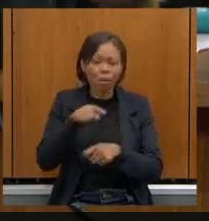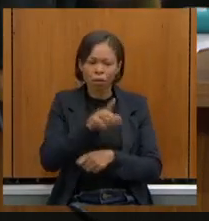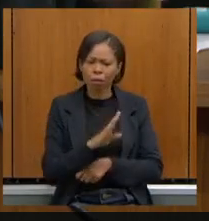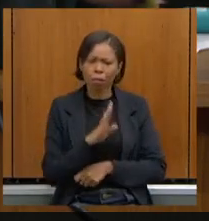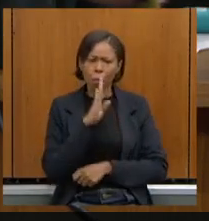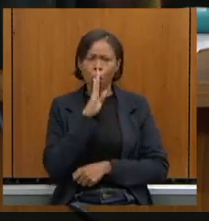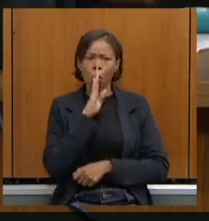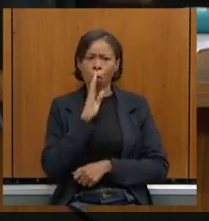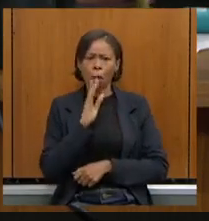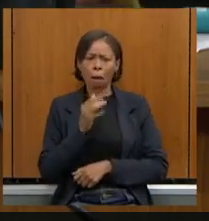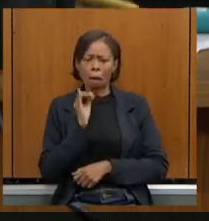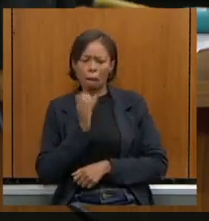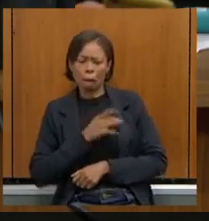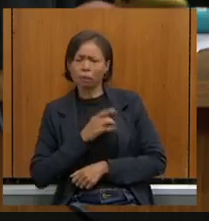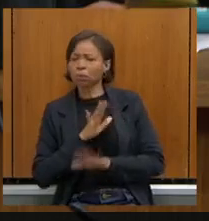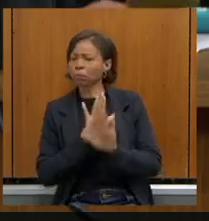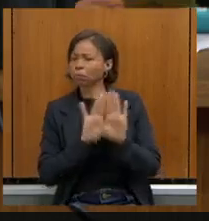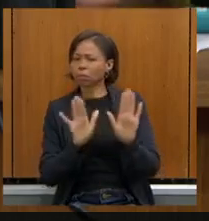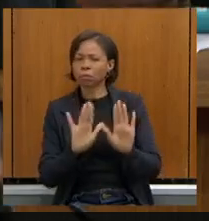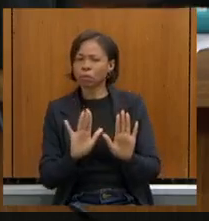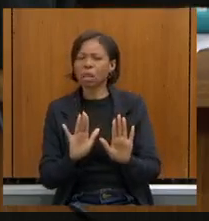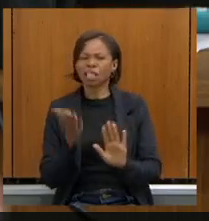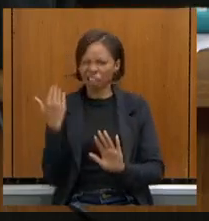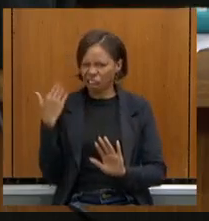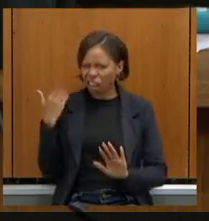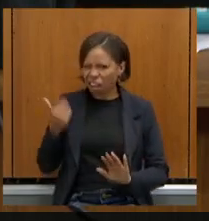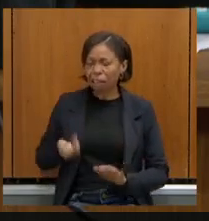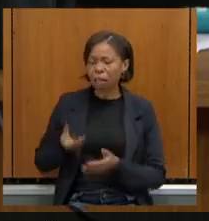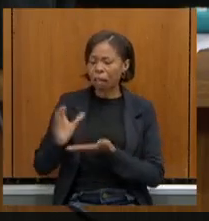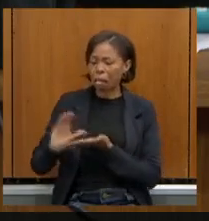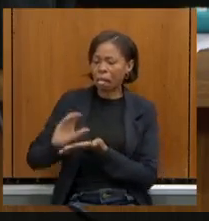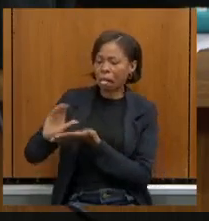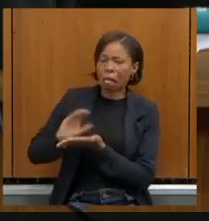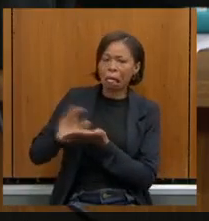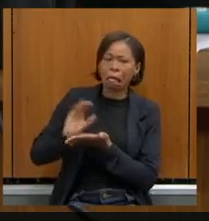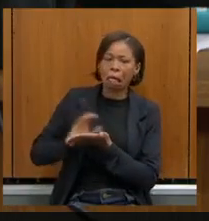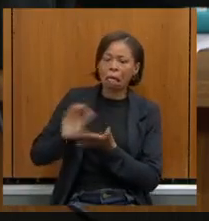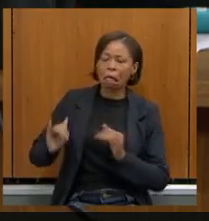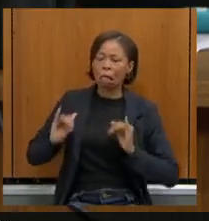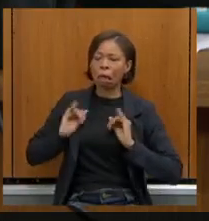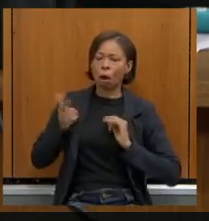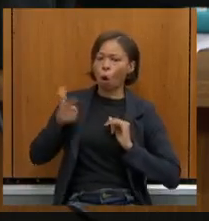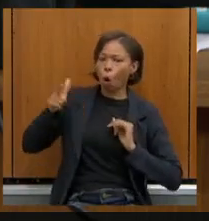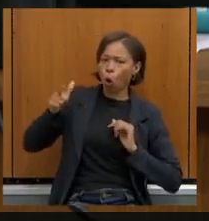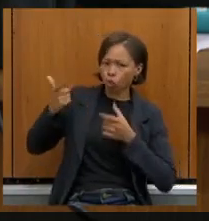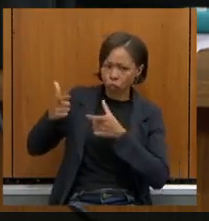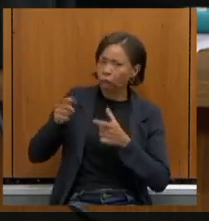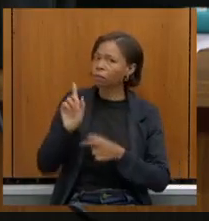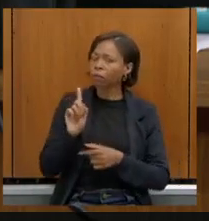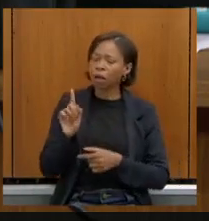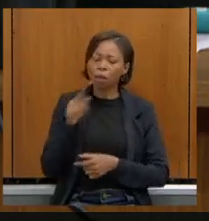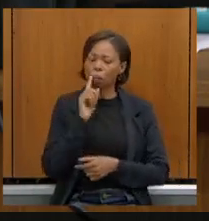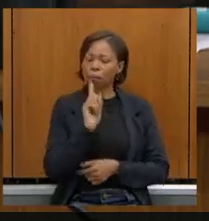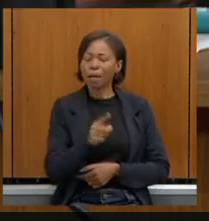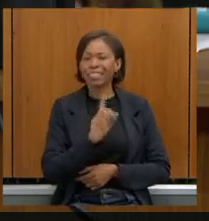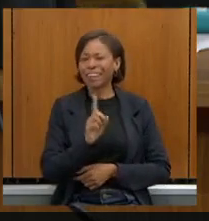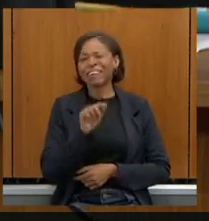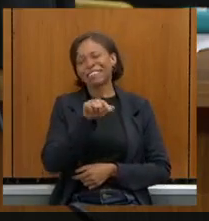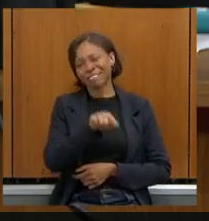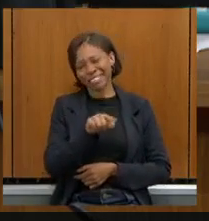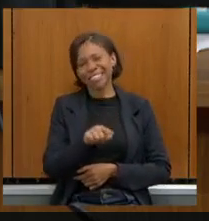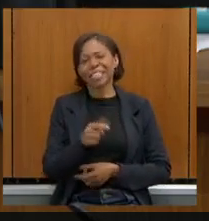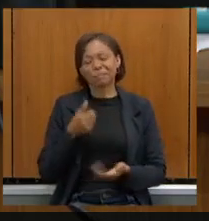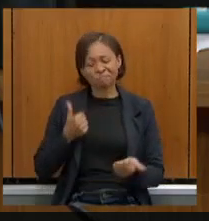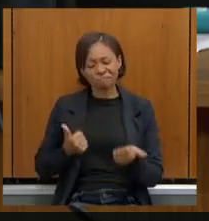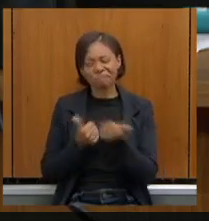recebiam esse recurso por anos e anos e continue esse trabalho que você tem o nosso apoio, que você tem o apoio dessa